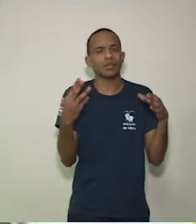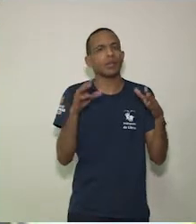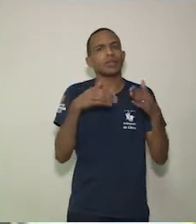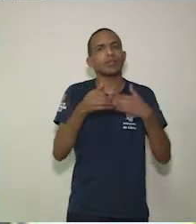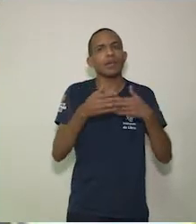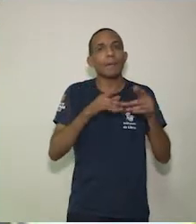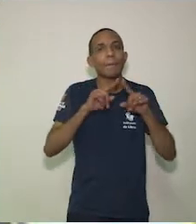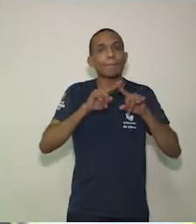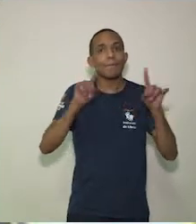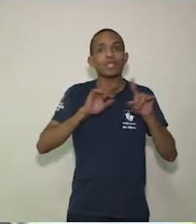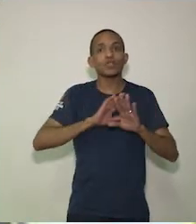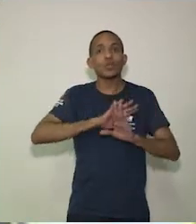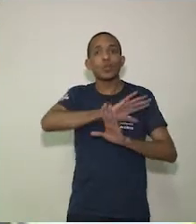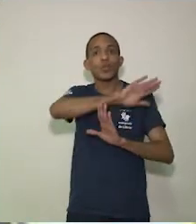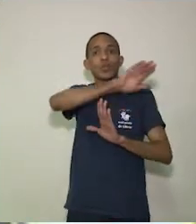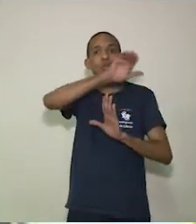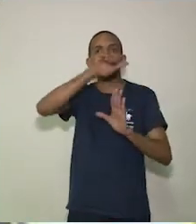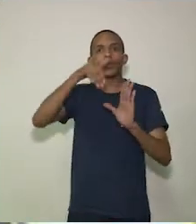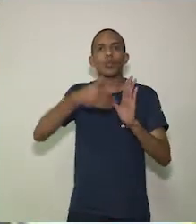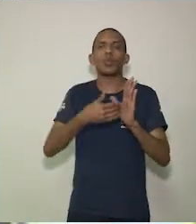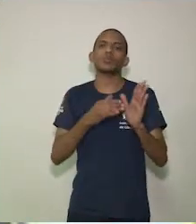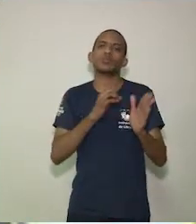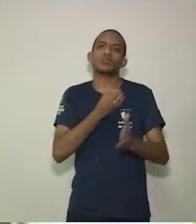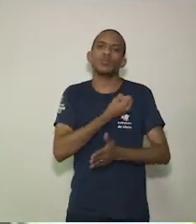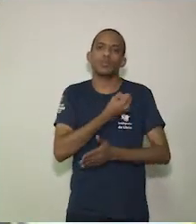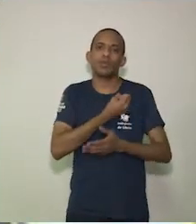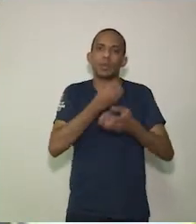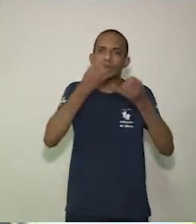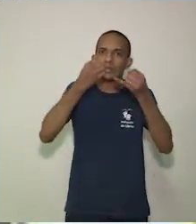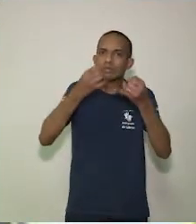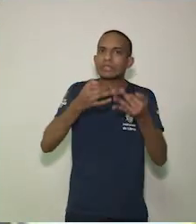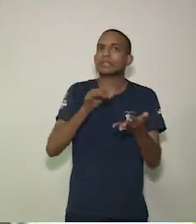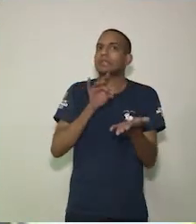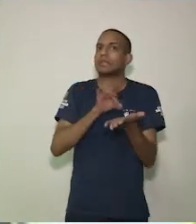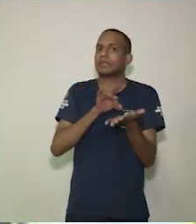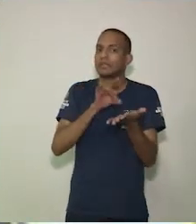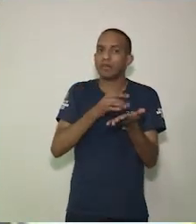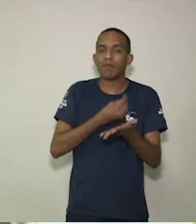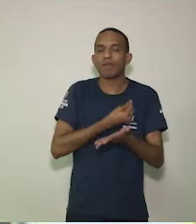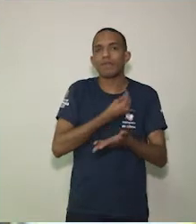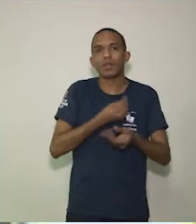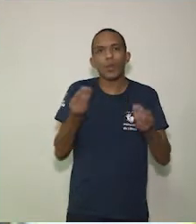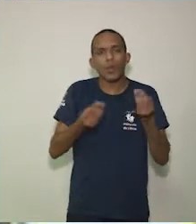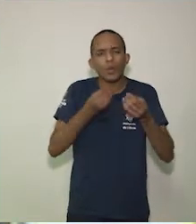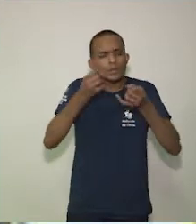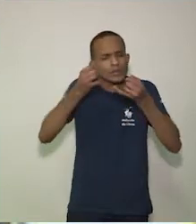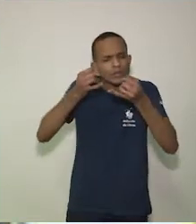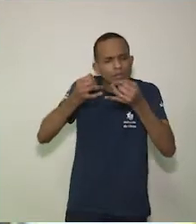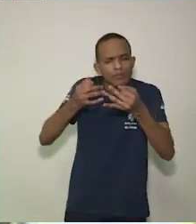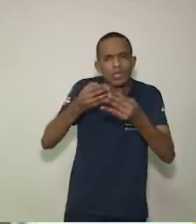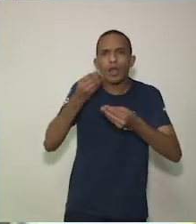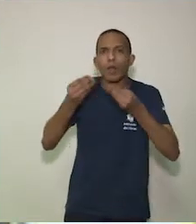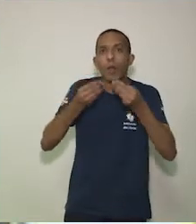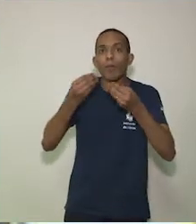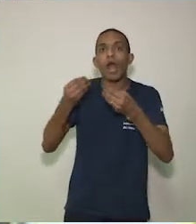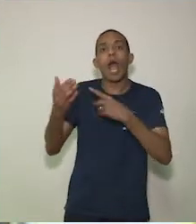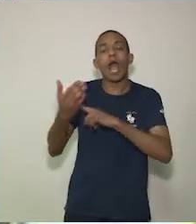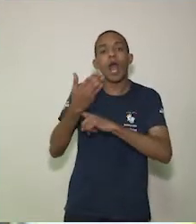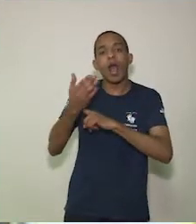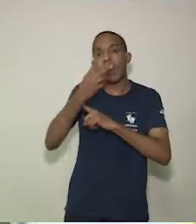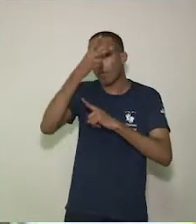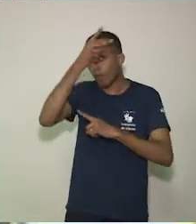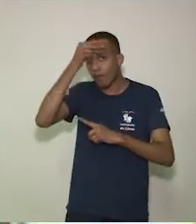olhar completo, com números que apontam a realidade, com números que orientam a Prefeitura de São